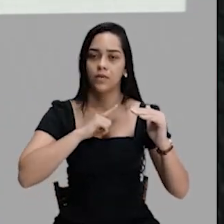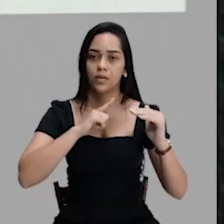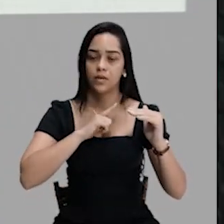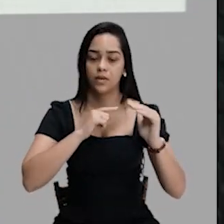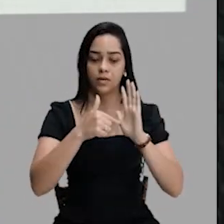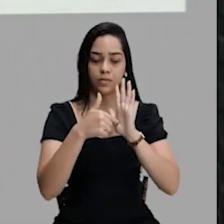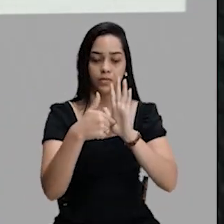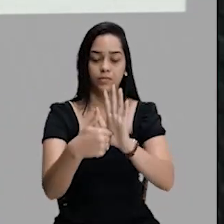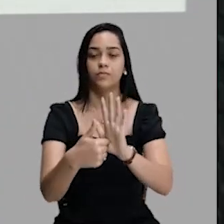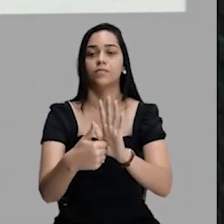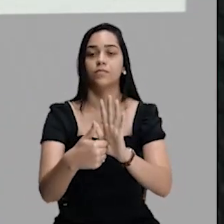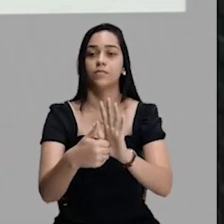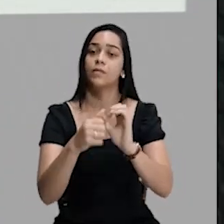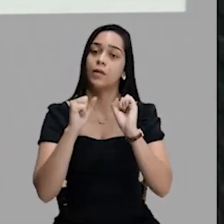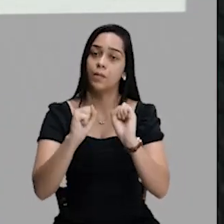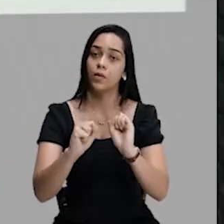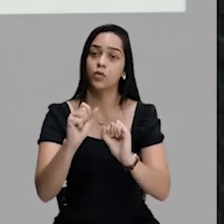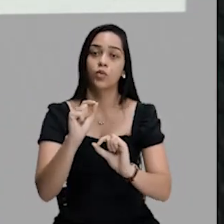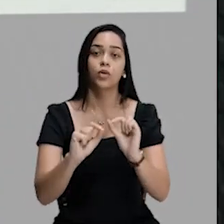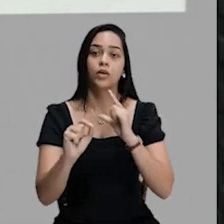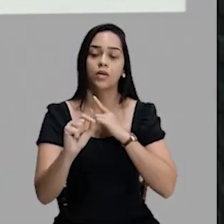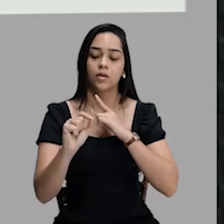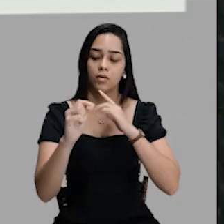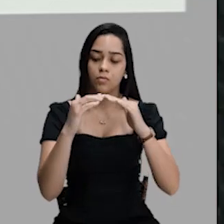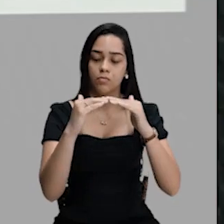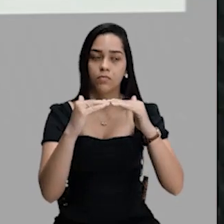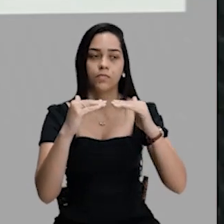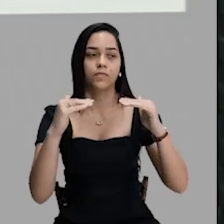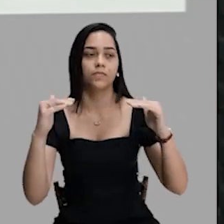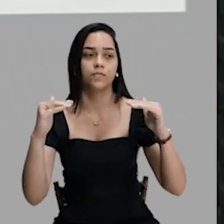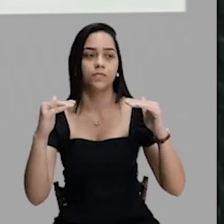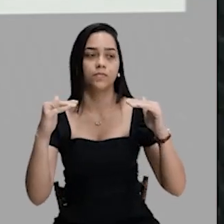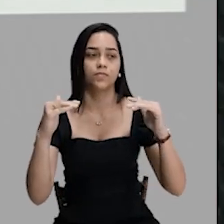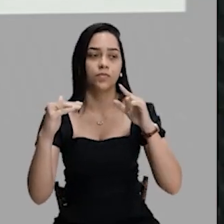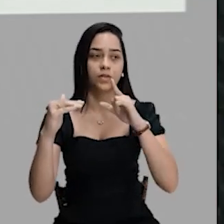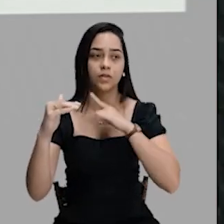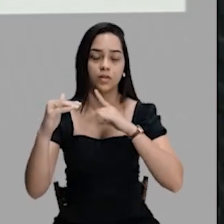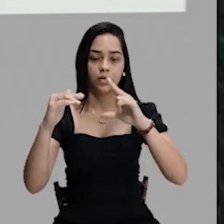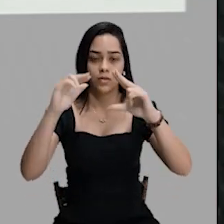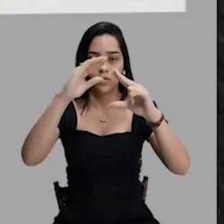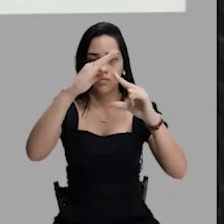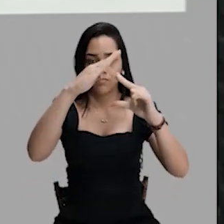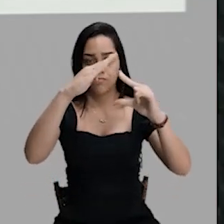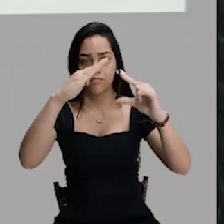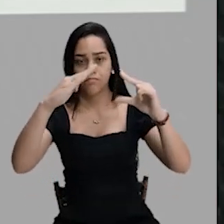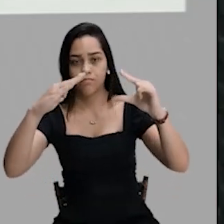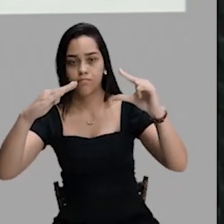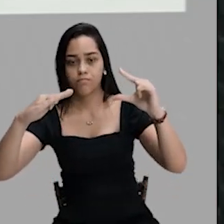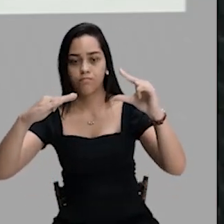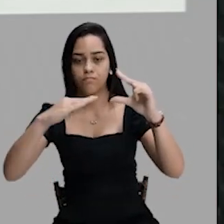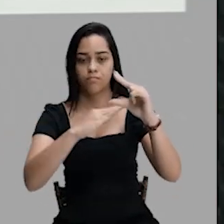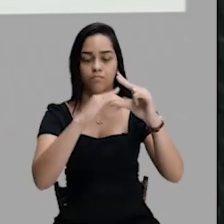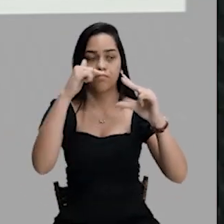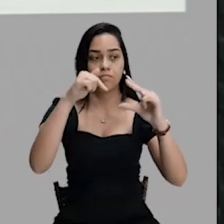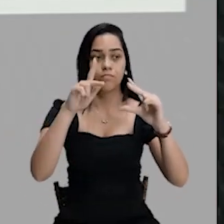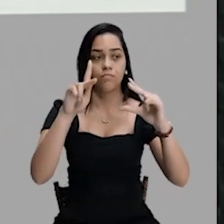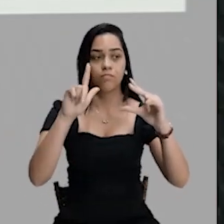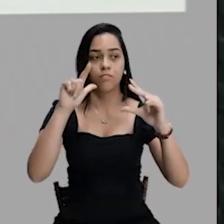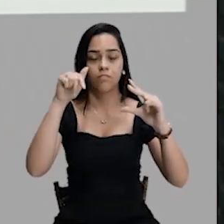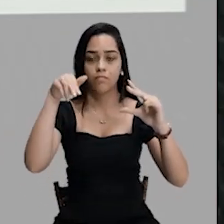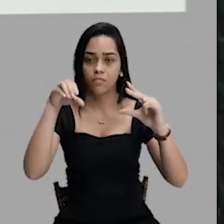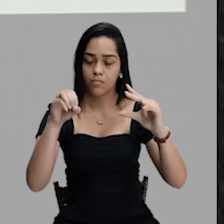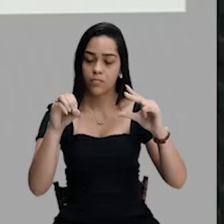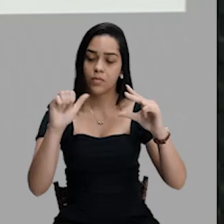frente aqui, ó, ele pode ser formado por um plano. Ó. Você tem um plano alfa aqui, ó. Certo? Então,